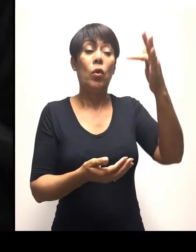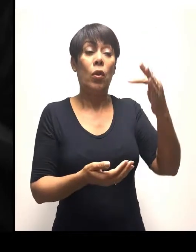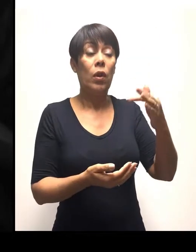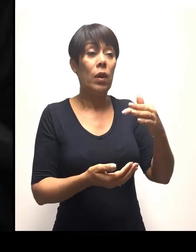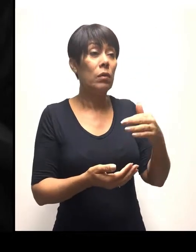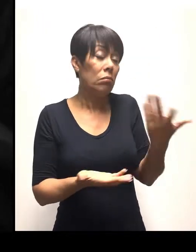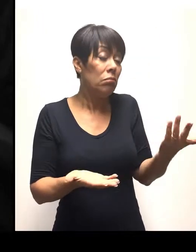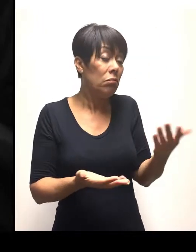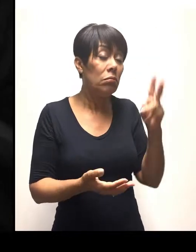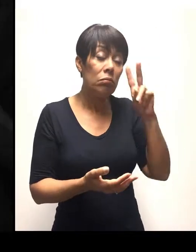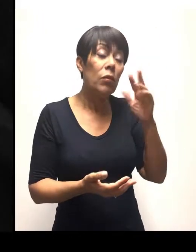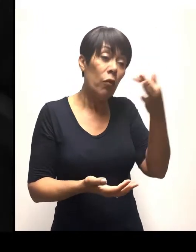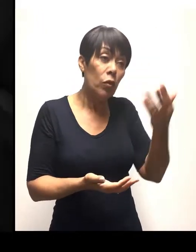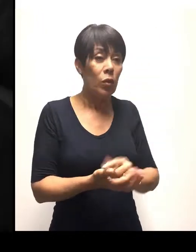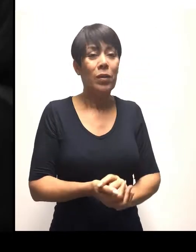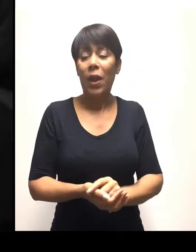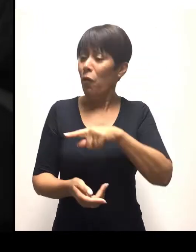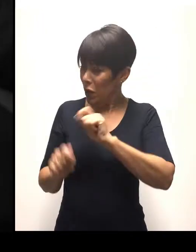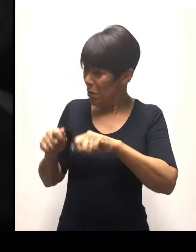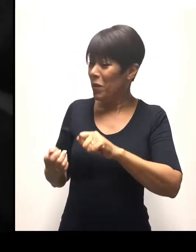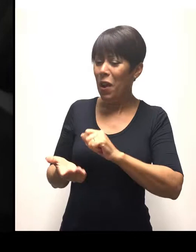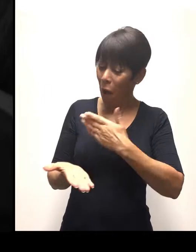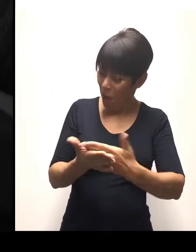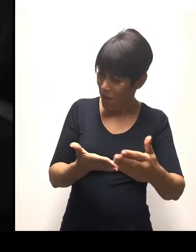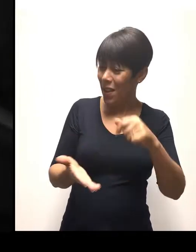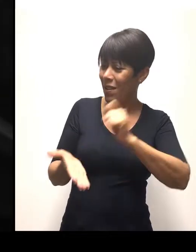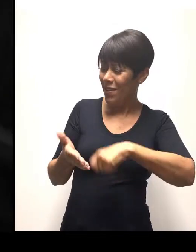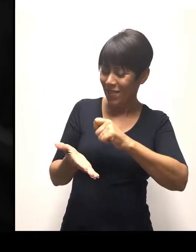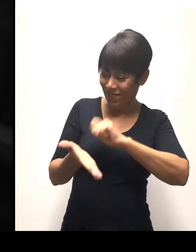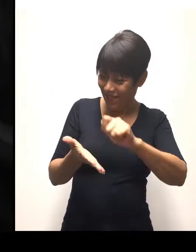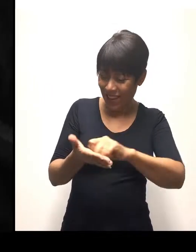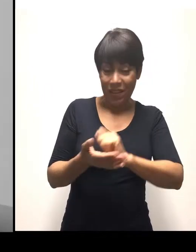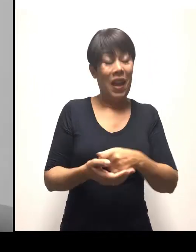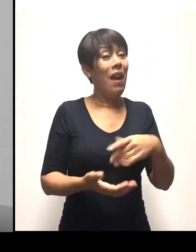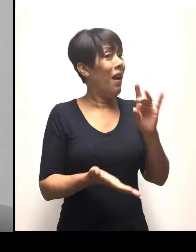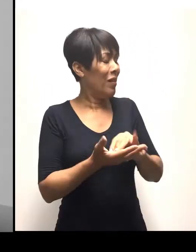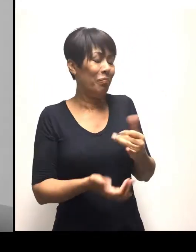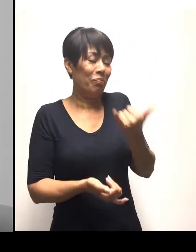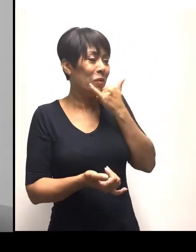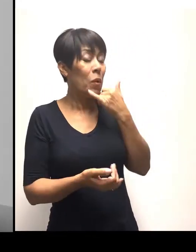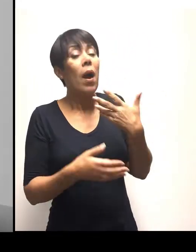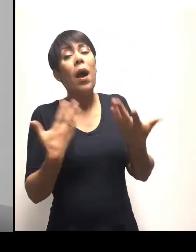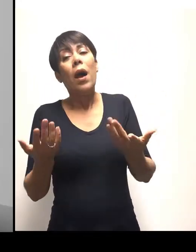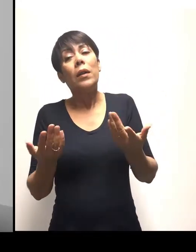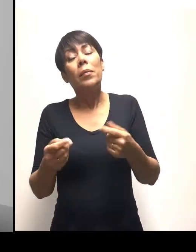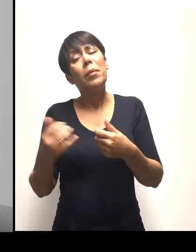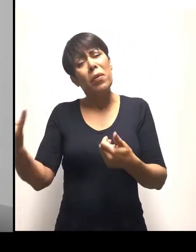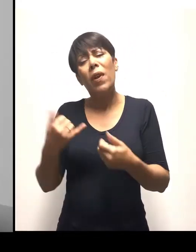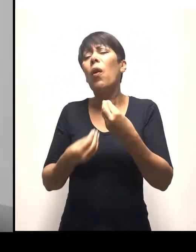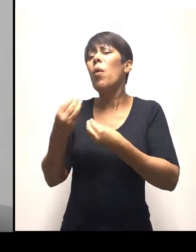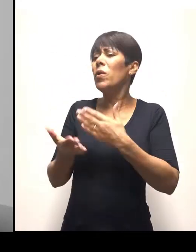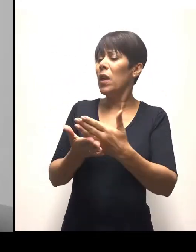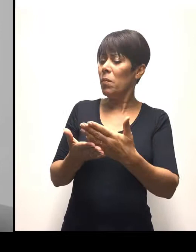Você bem poderia escrever uma história. Você poderia escrever. Conceição, me diz como é que você